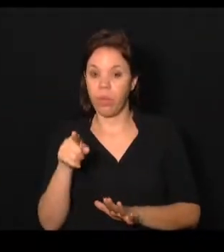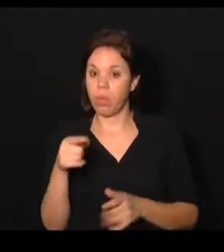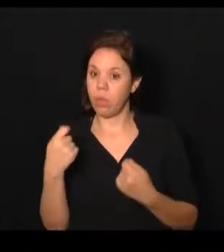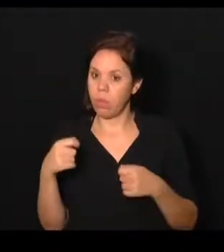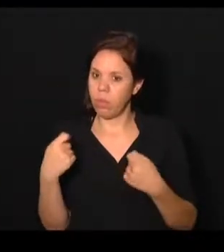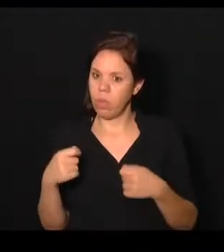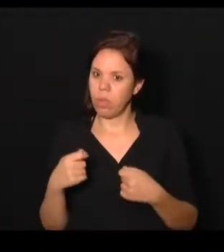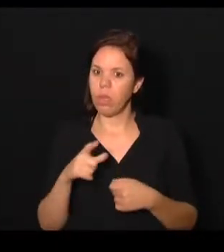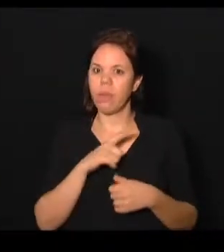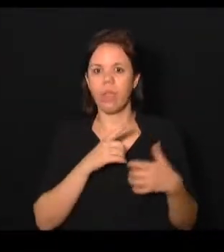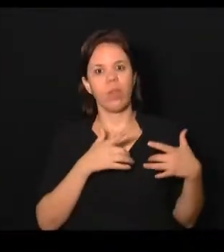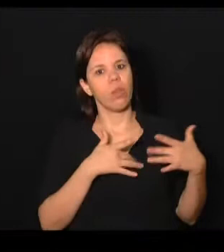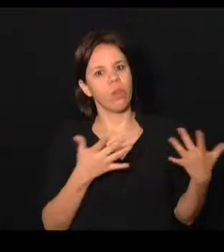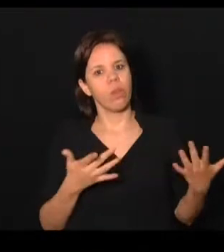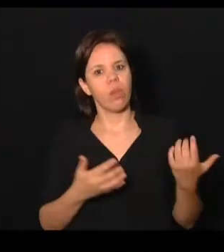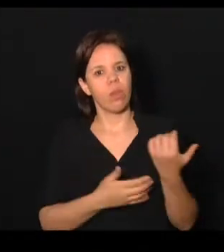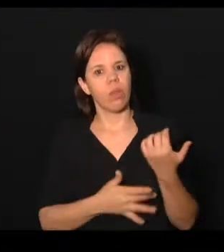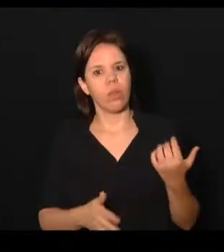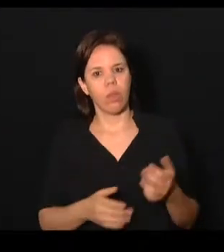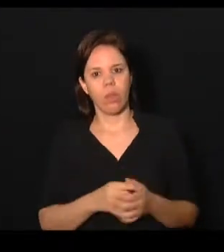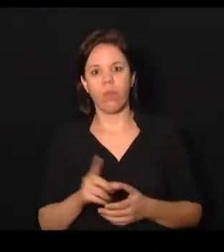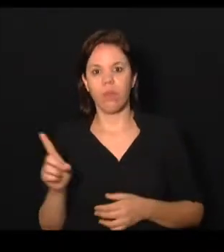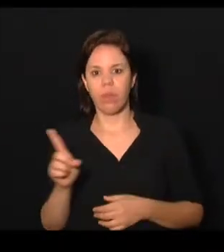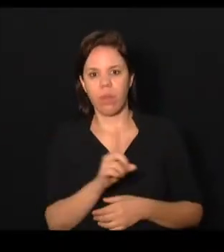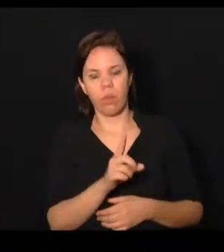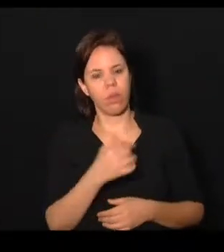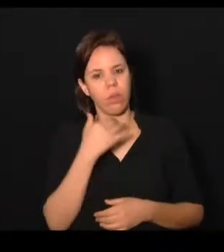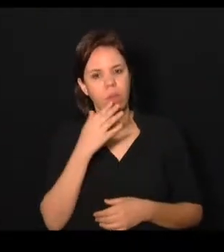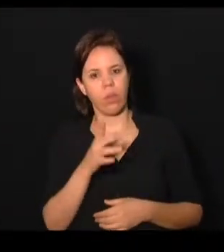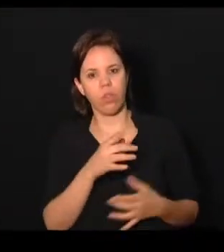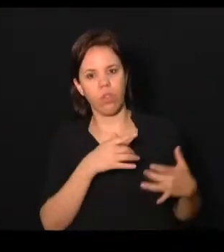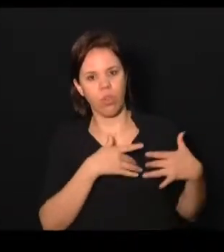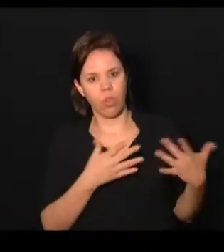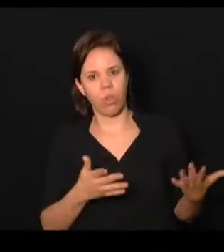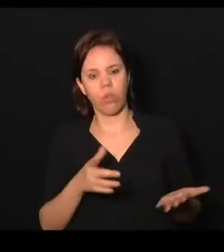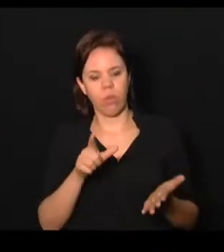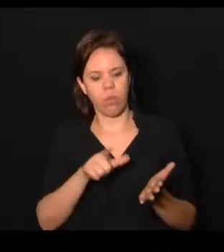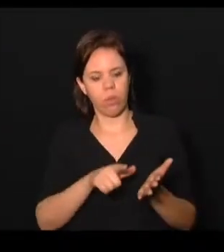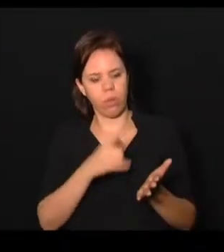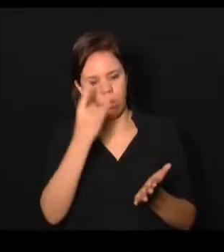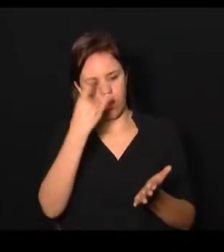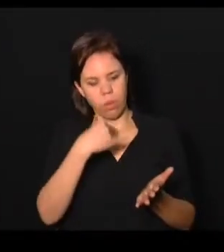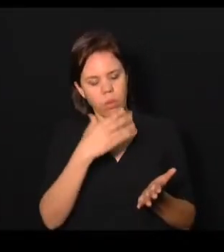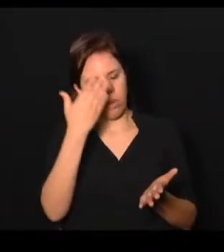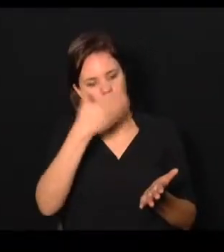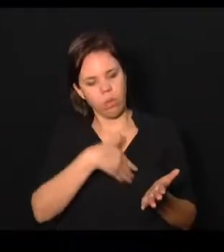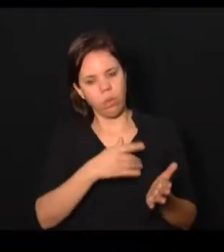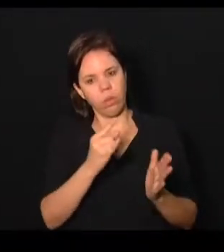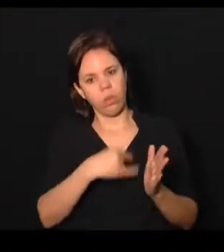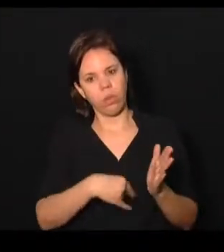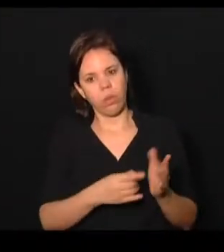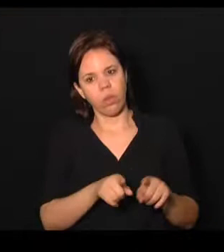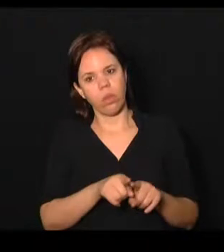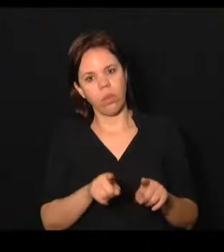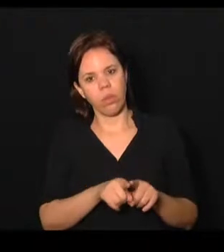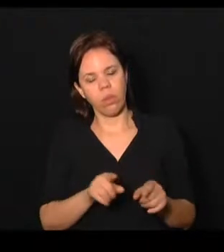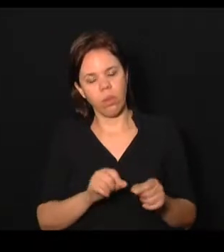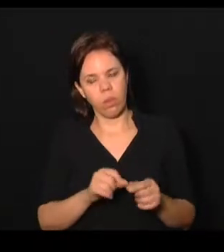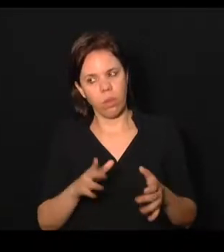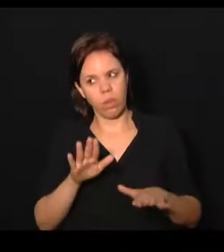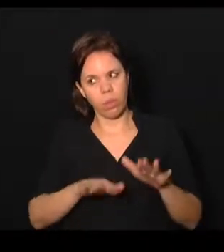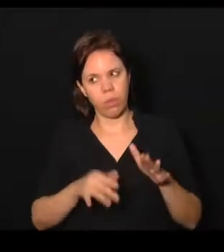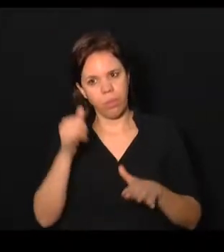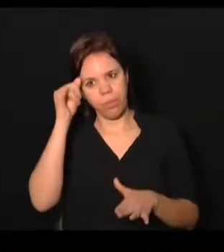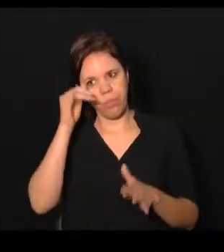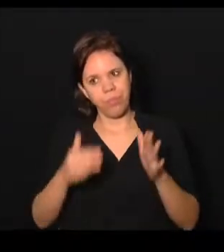precisava ter doado sangue, não ter comparecido. Porque a gente dá um atestado de comparecimento quando a pessoa vai lá e ela tem algum impedimento para a doação,